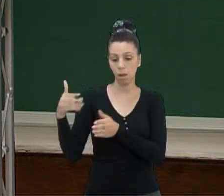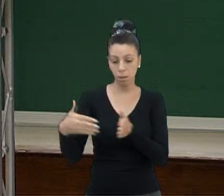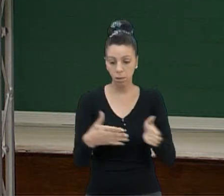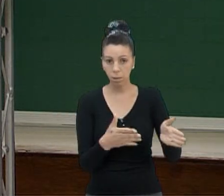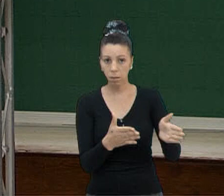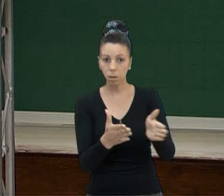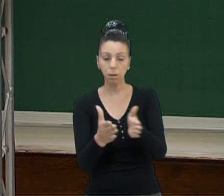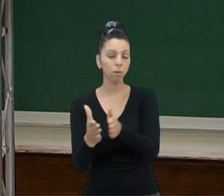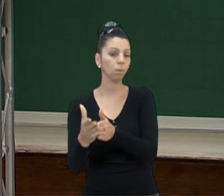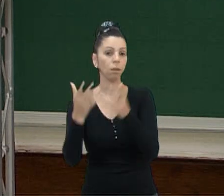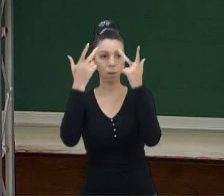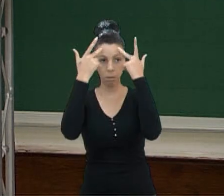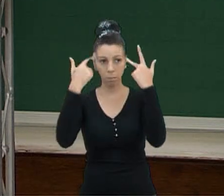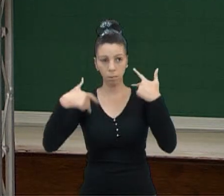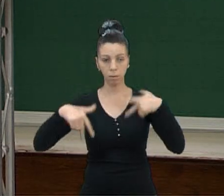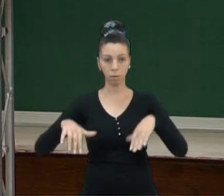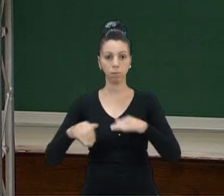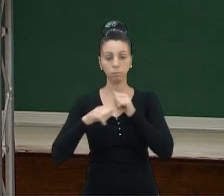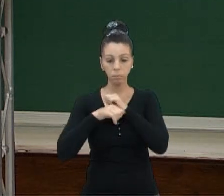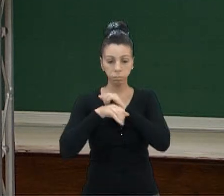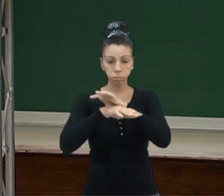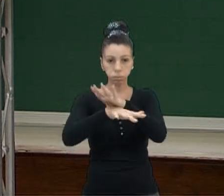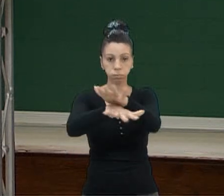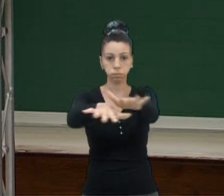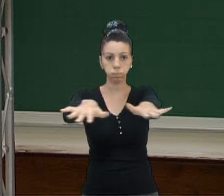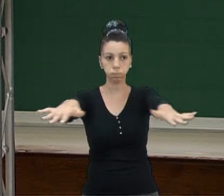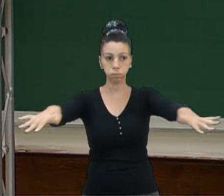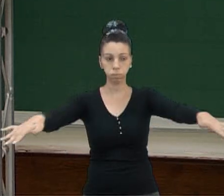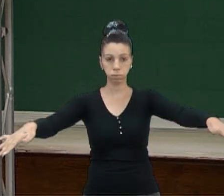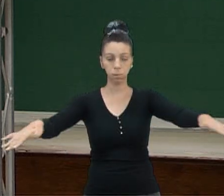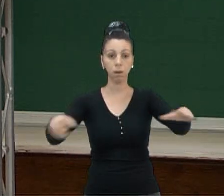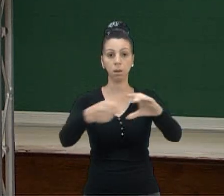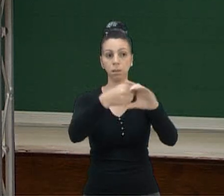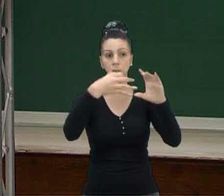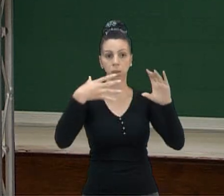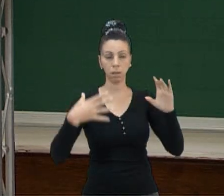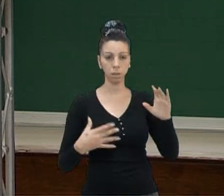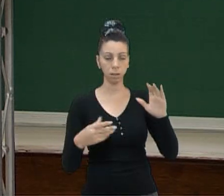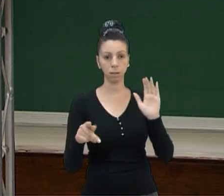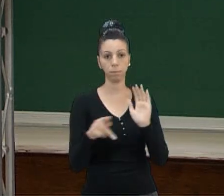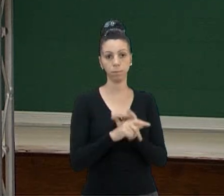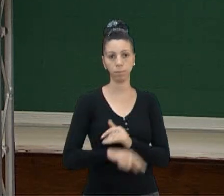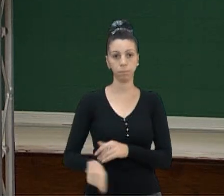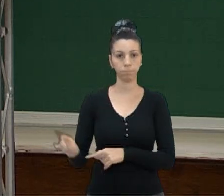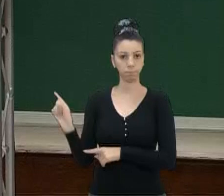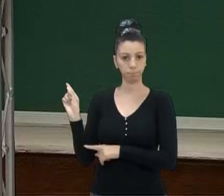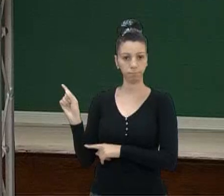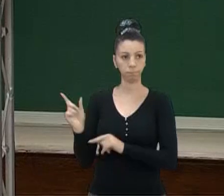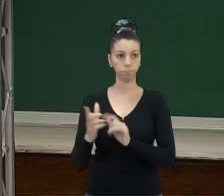naturais. Esta formação de planícies se deve a essas características geológicas ali.